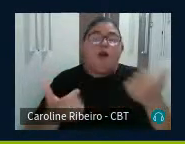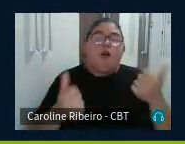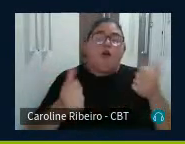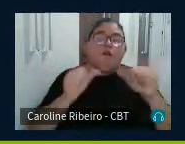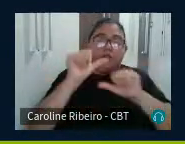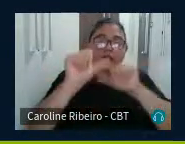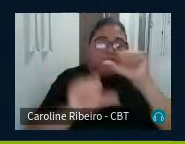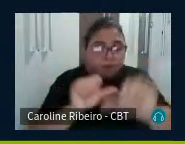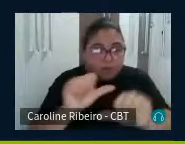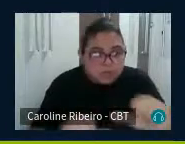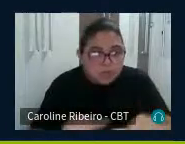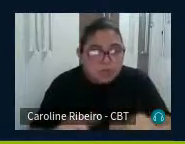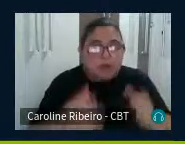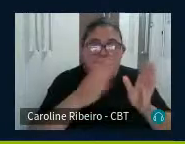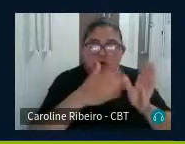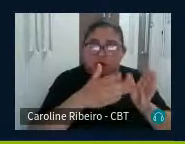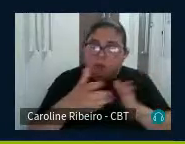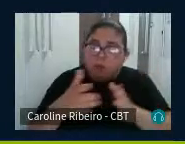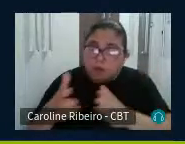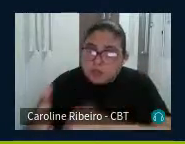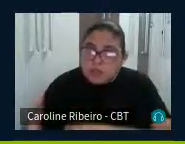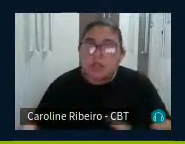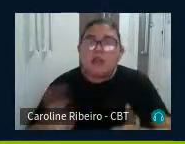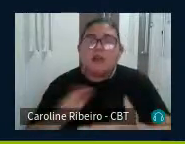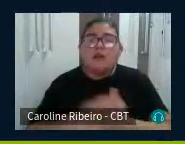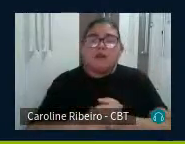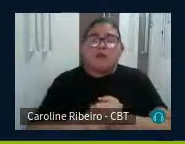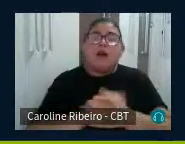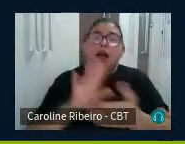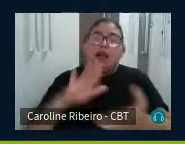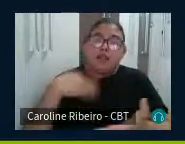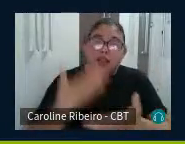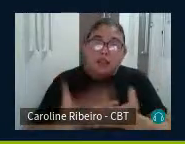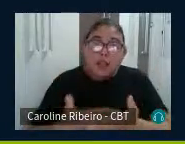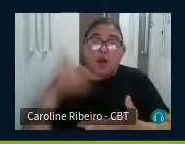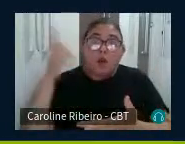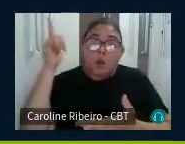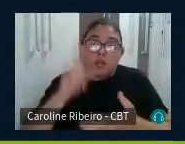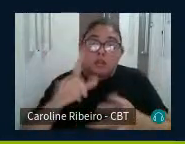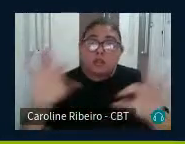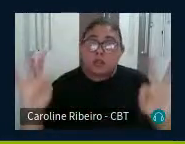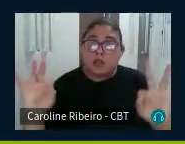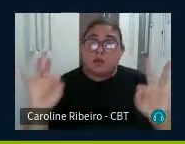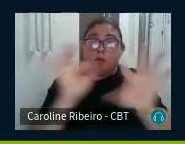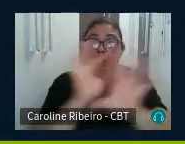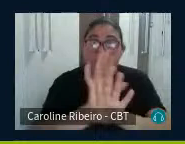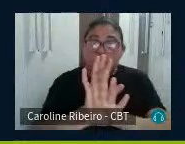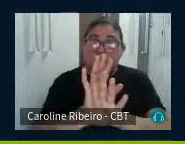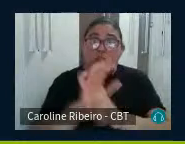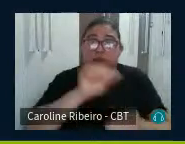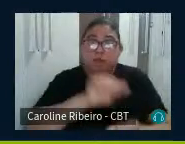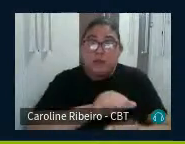todo nesse processo, né, até chegar no produto final, que é o texto traduzido.